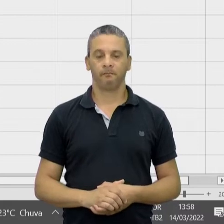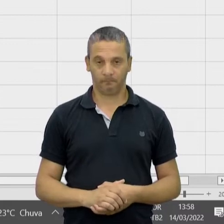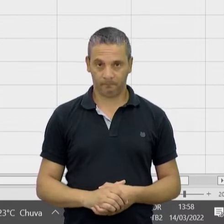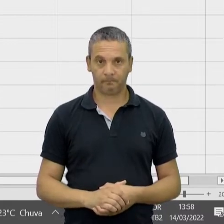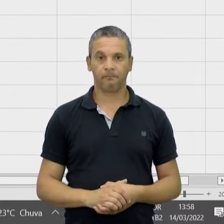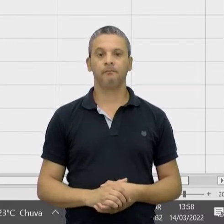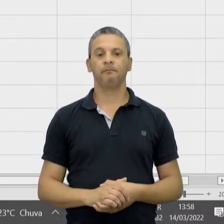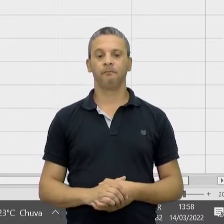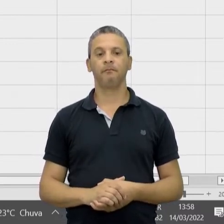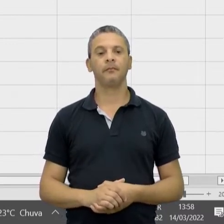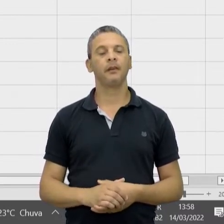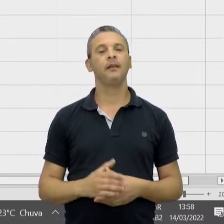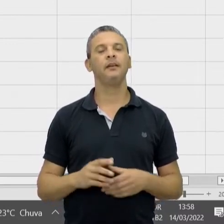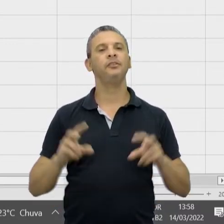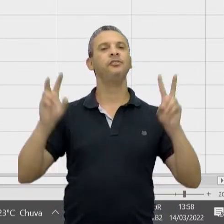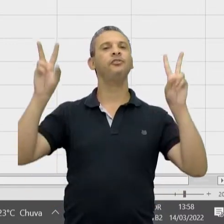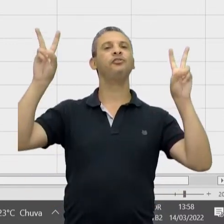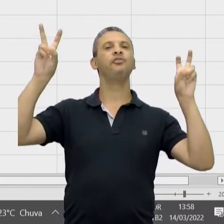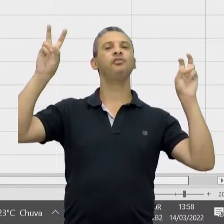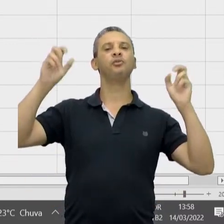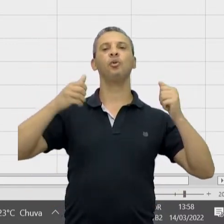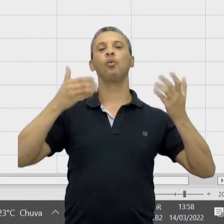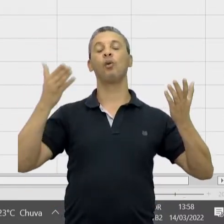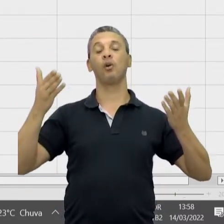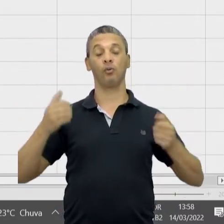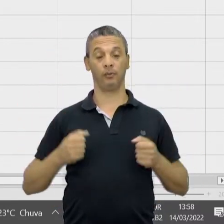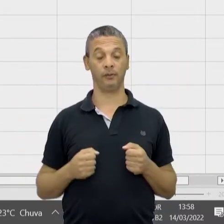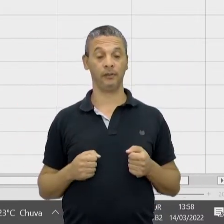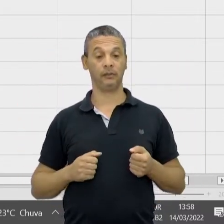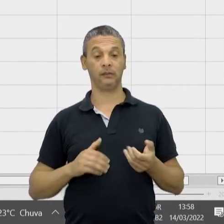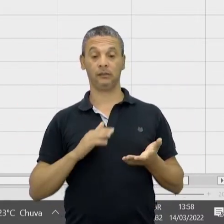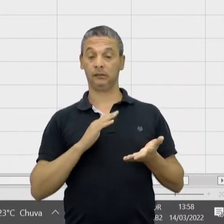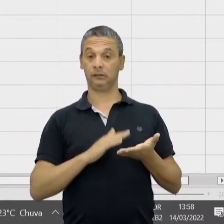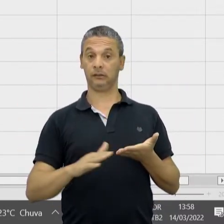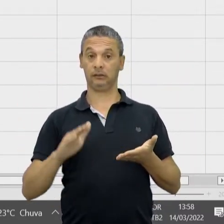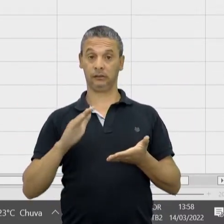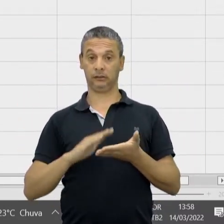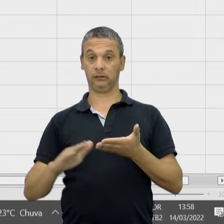Orçamento financeiro. Qual que era o título mesmo? Despesas